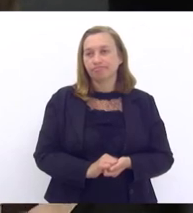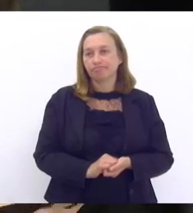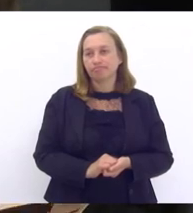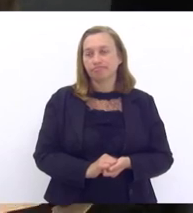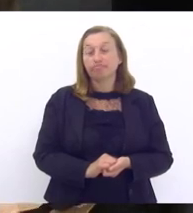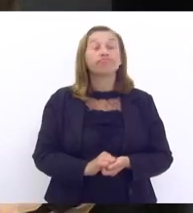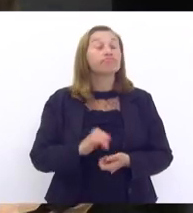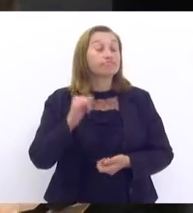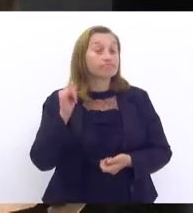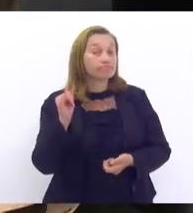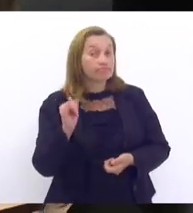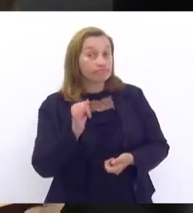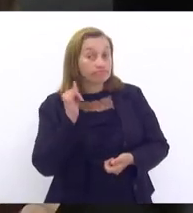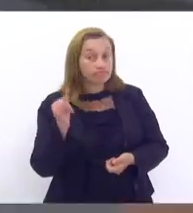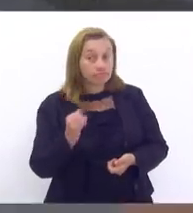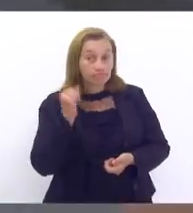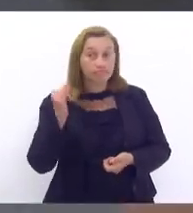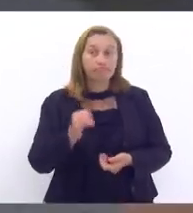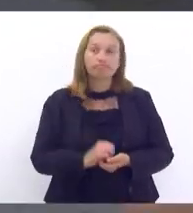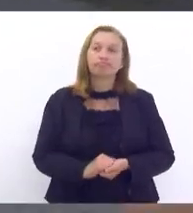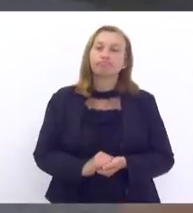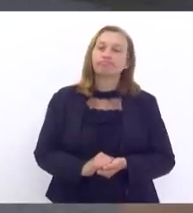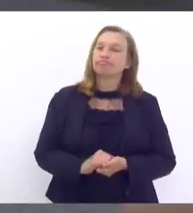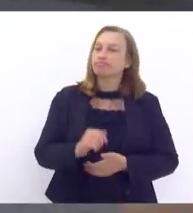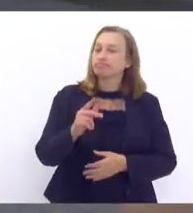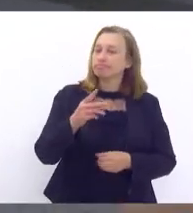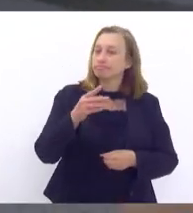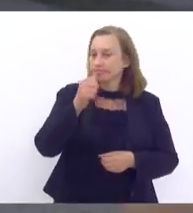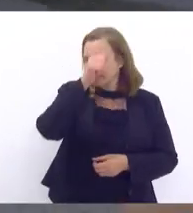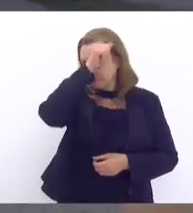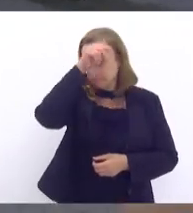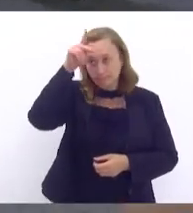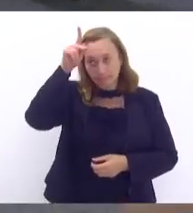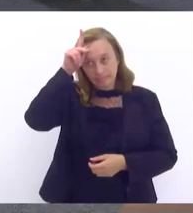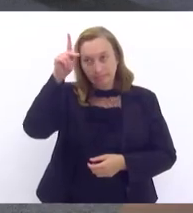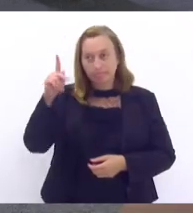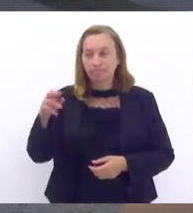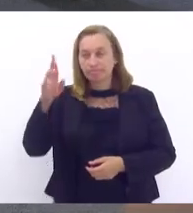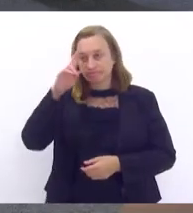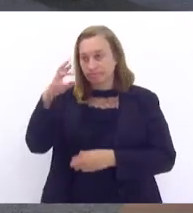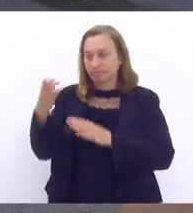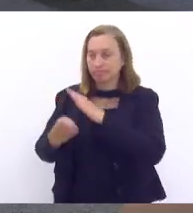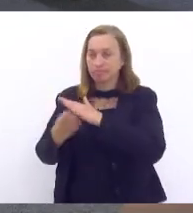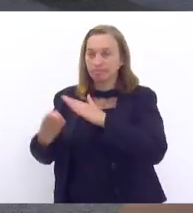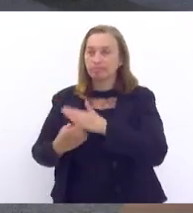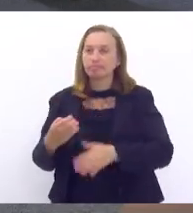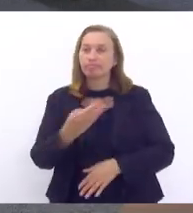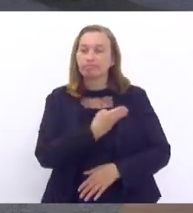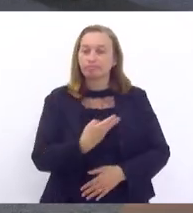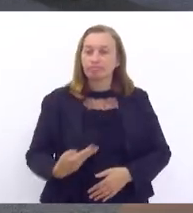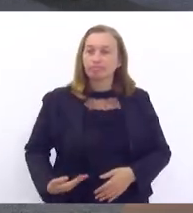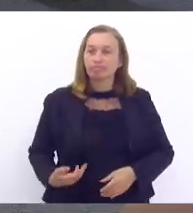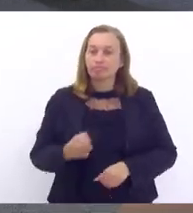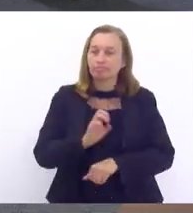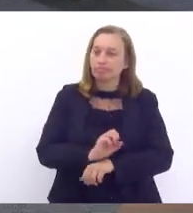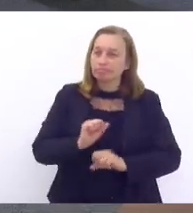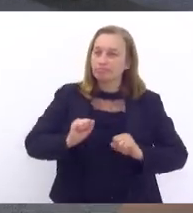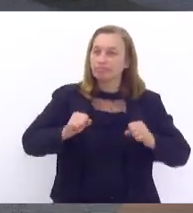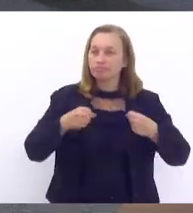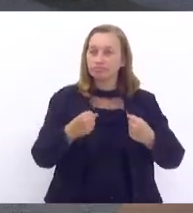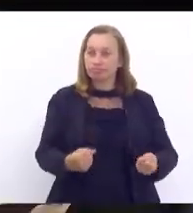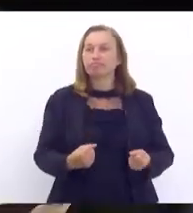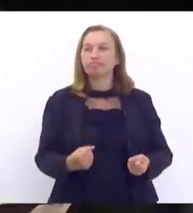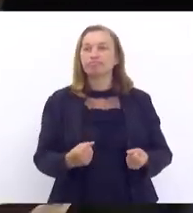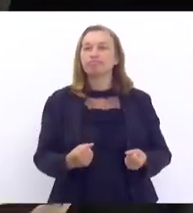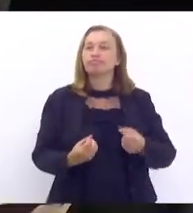seria interessante que a prefeitura, os empresários, o próprio governo estadual reforçassem